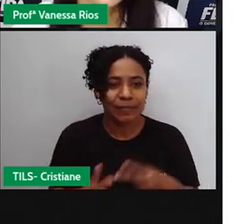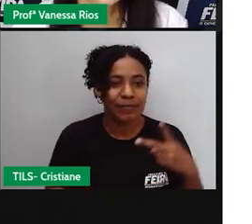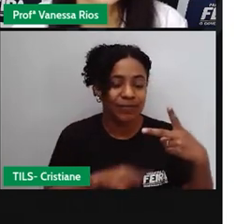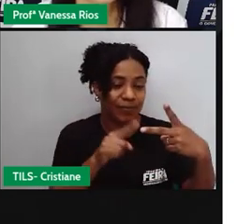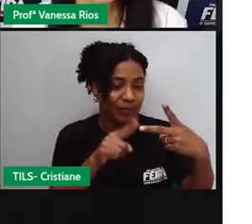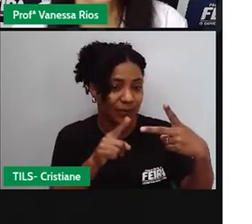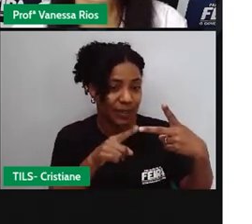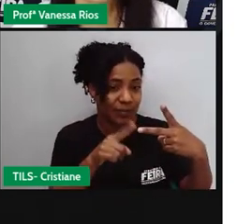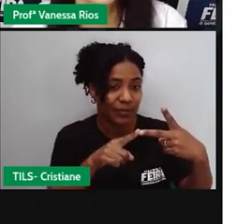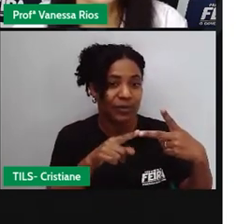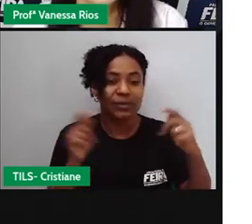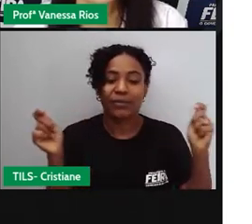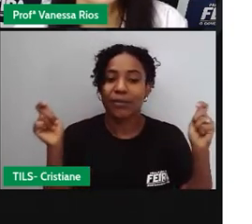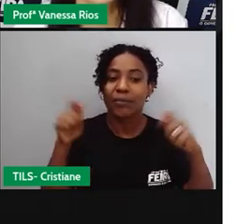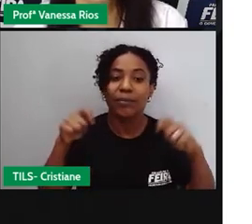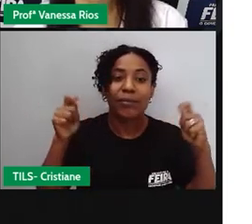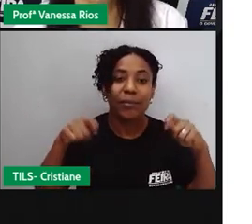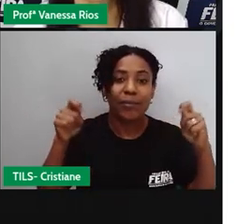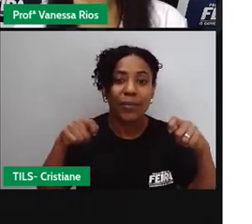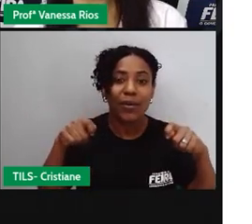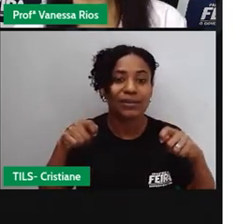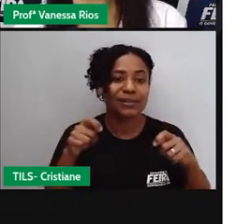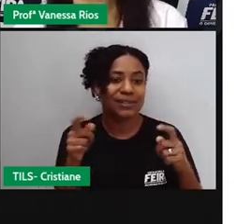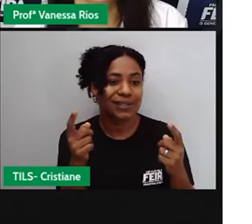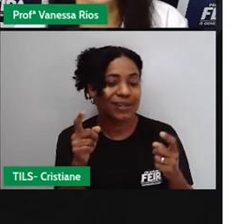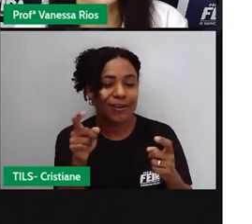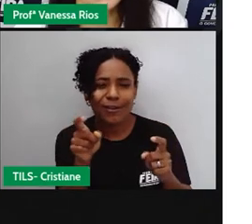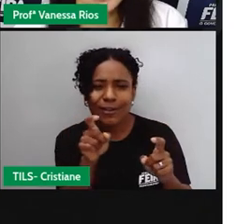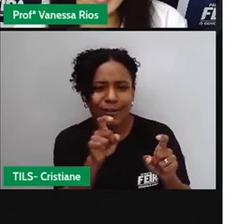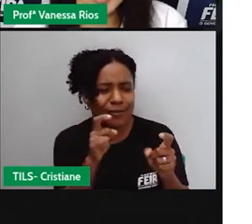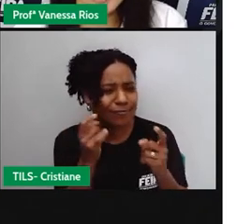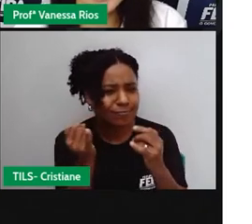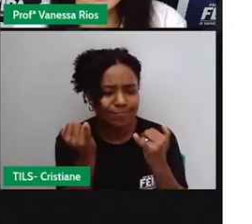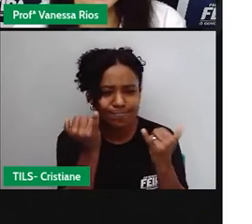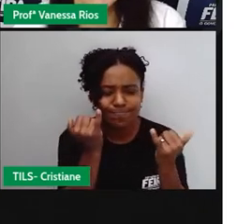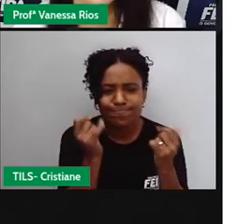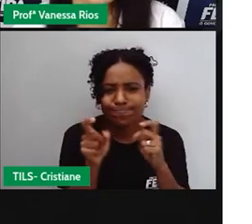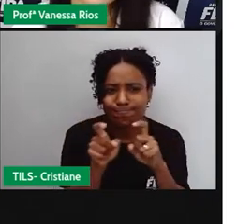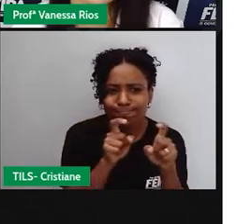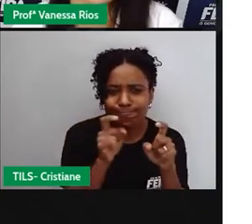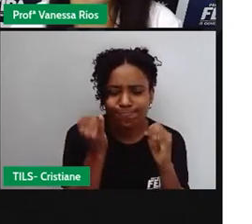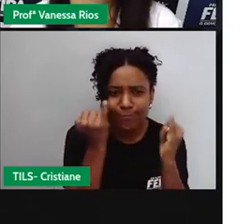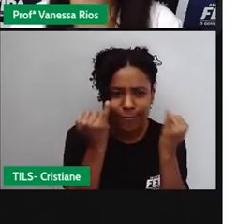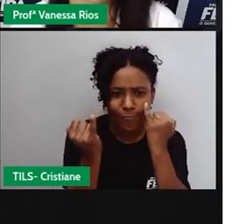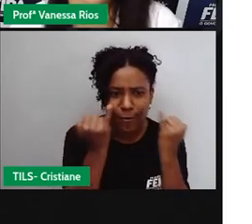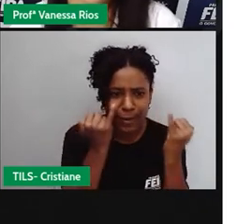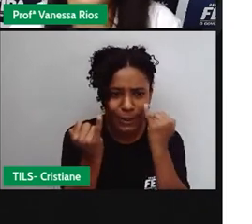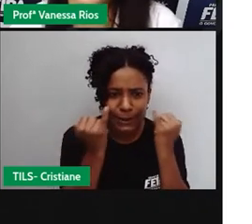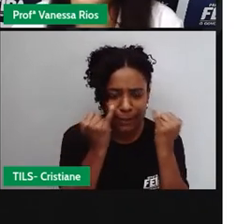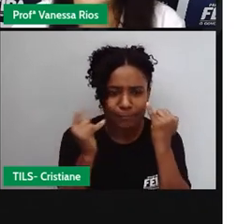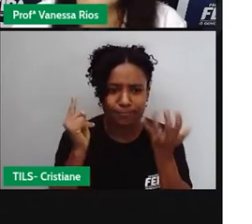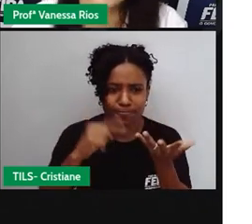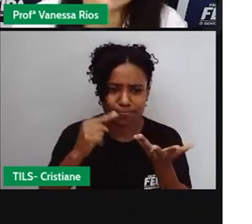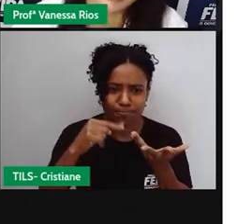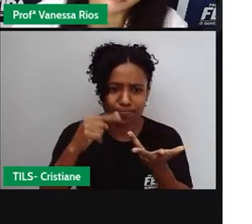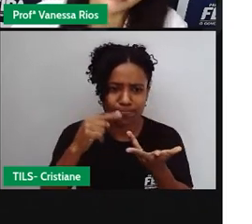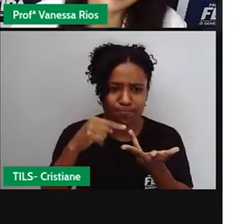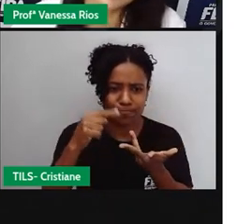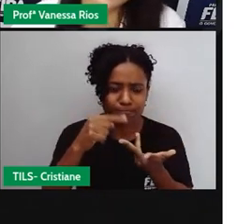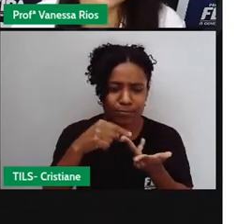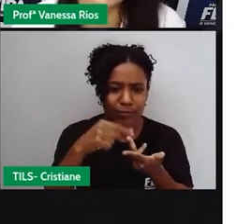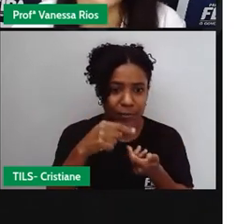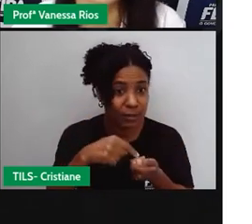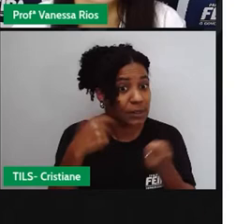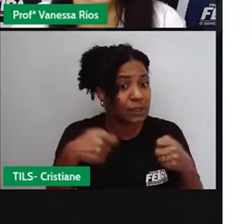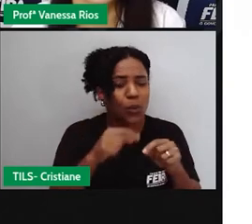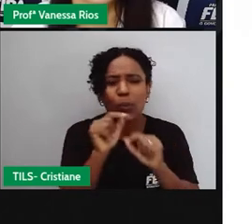Depois, a gente precisa ter informações sobre o que eu vou escrever. Eu não posso escrever algo que eu não sei o que é,